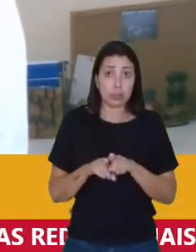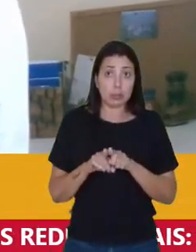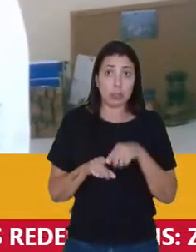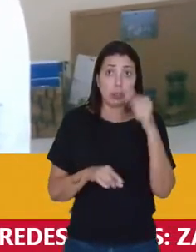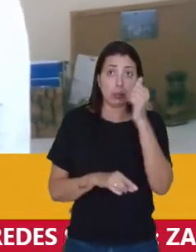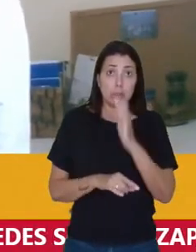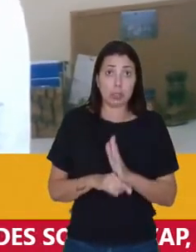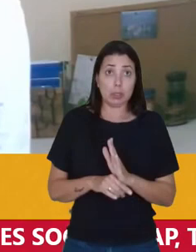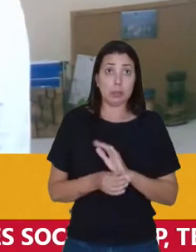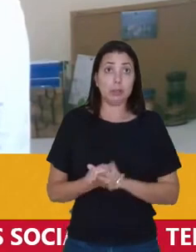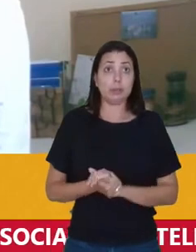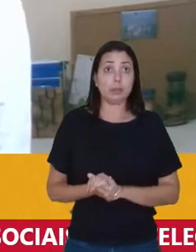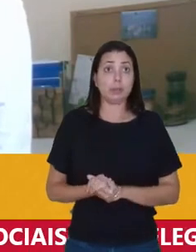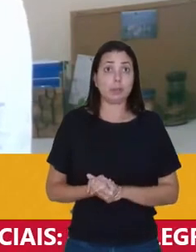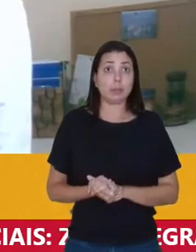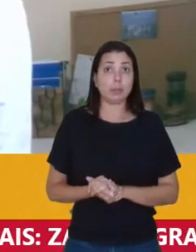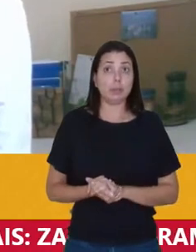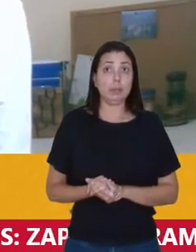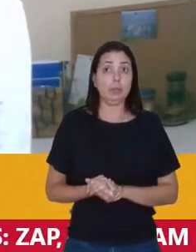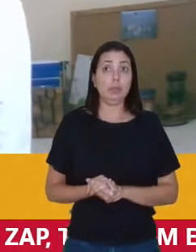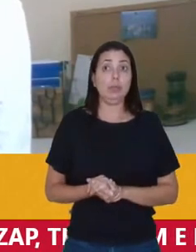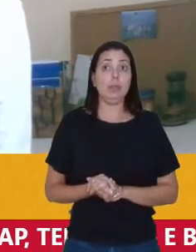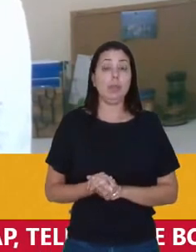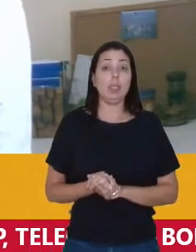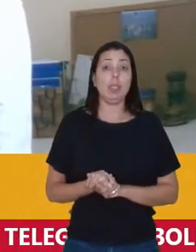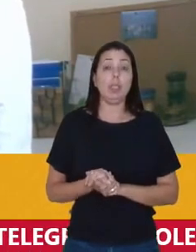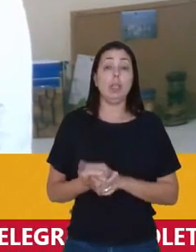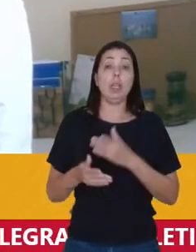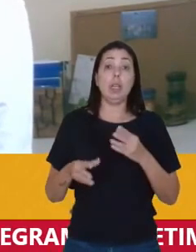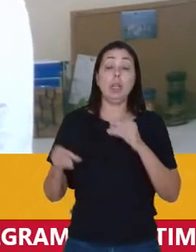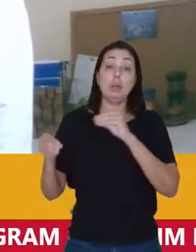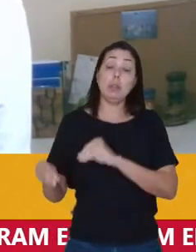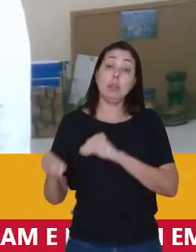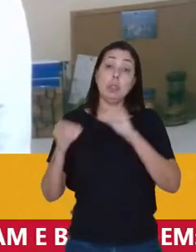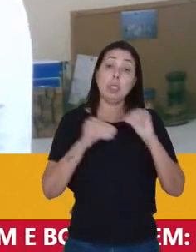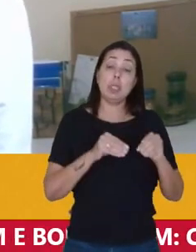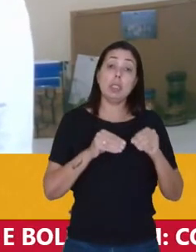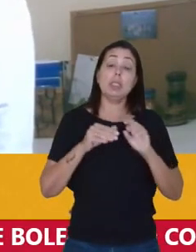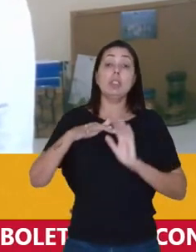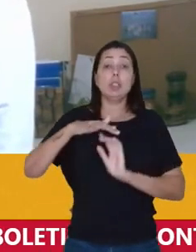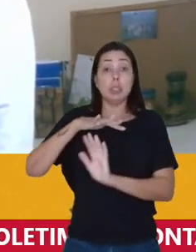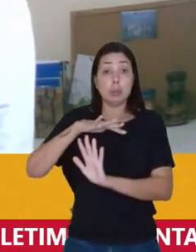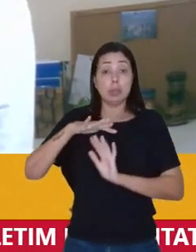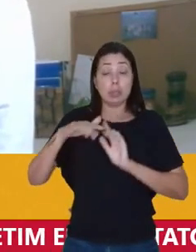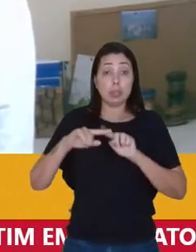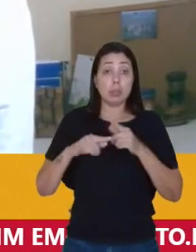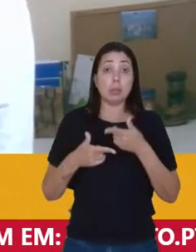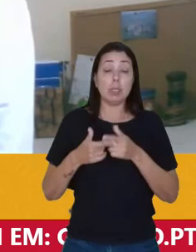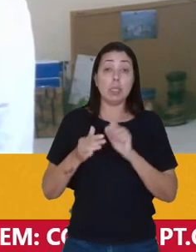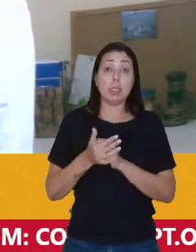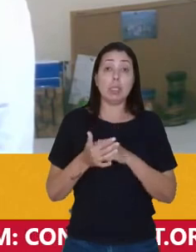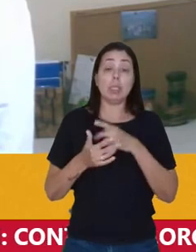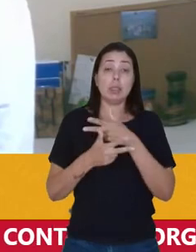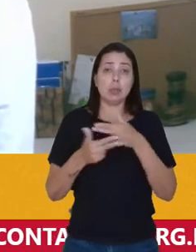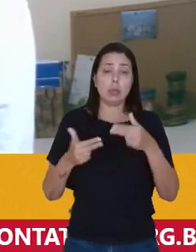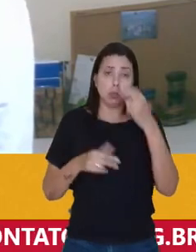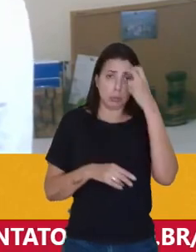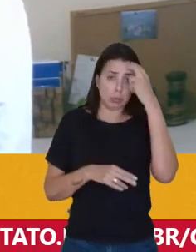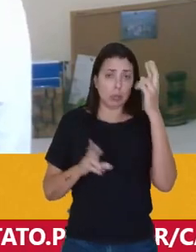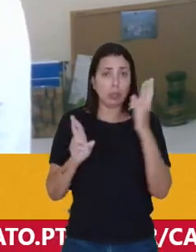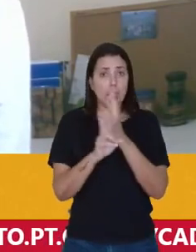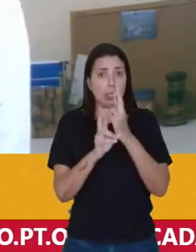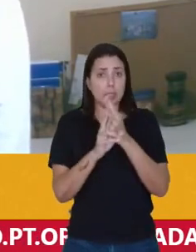Brasil, né, a importação de imigrantes, mas também o branqueamento das matrizes culturais de relação